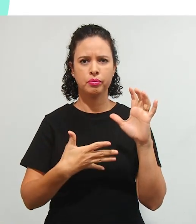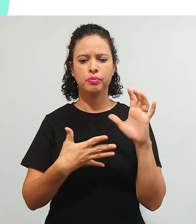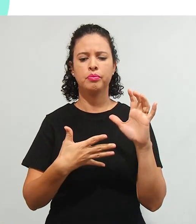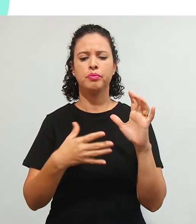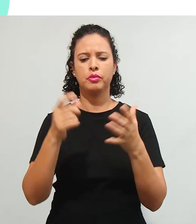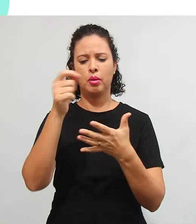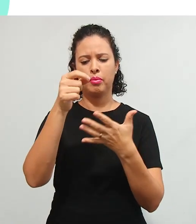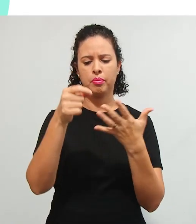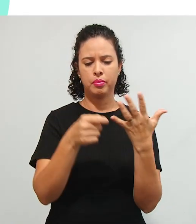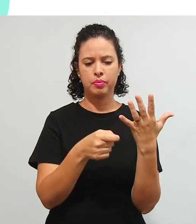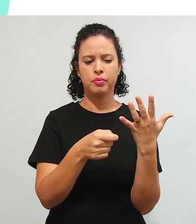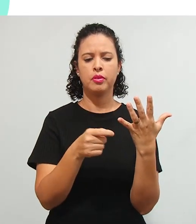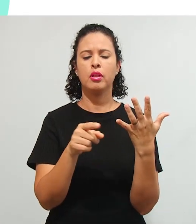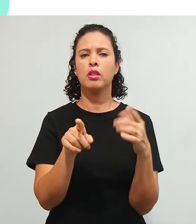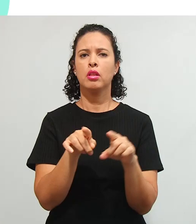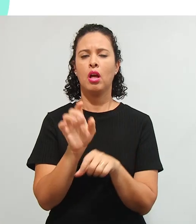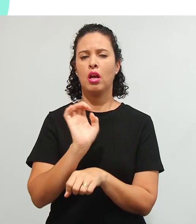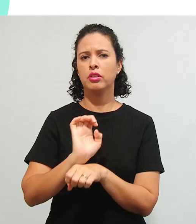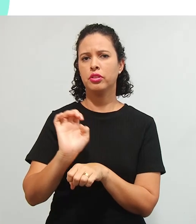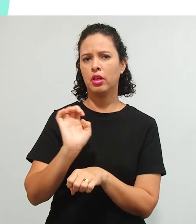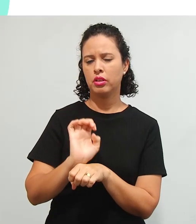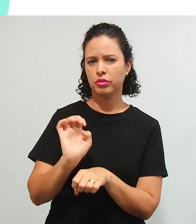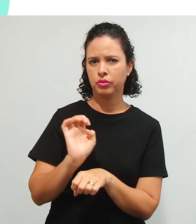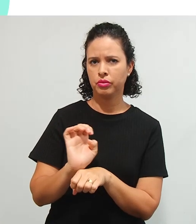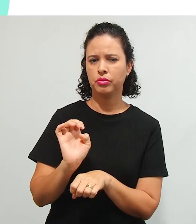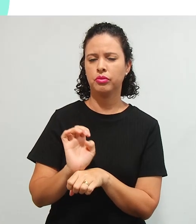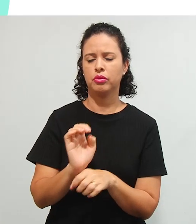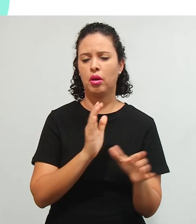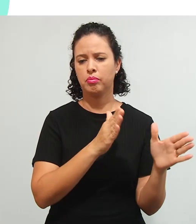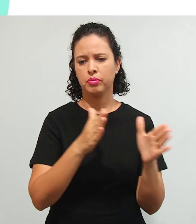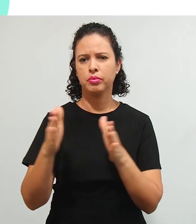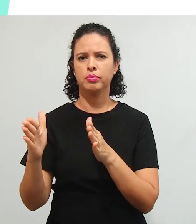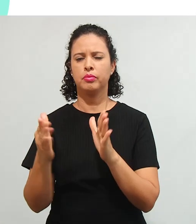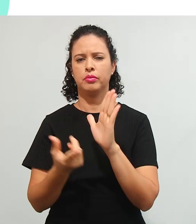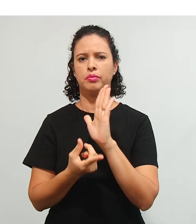e estágios das receitas públicas